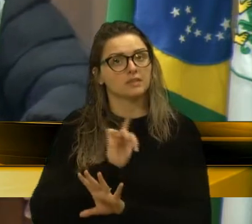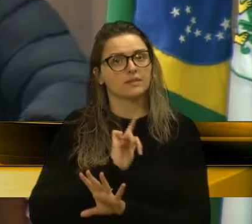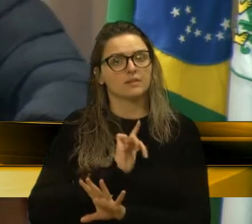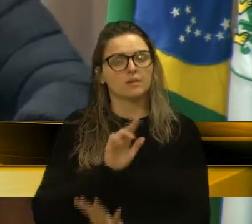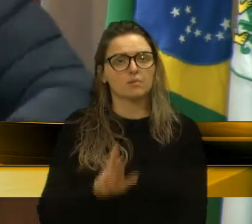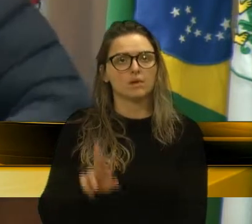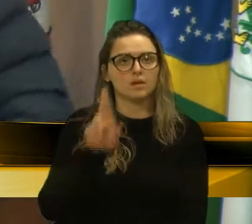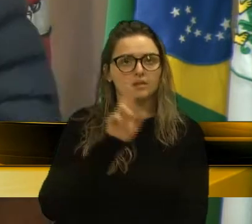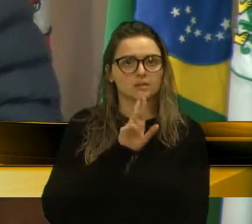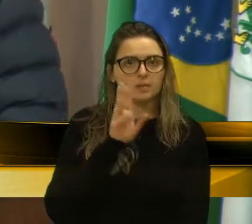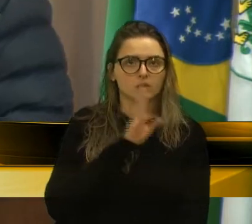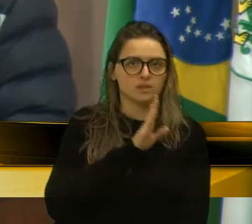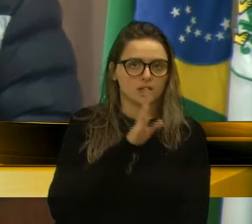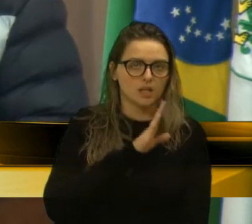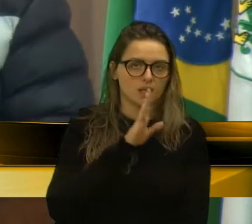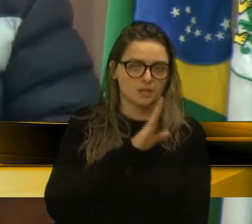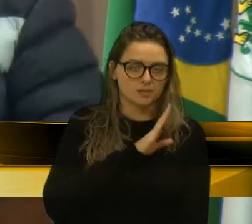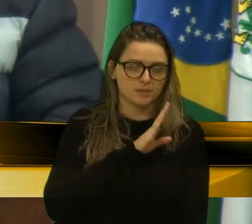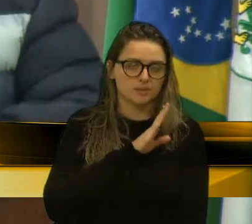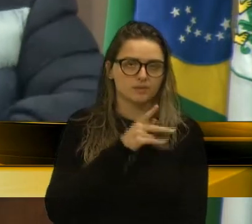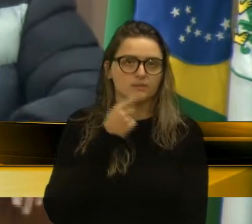breves palavras dizendo que